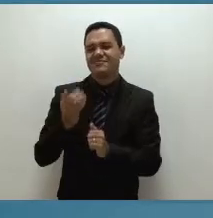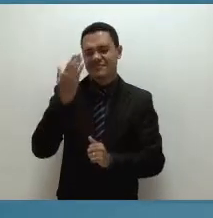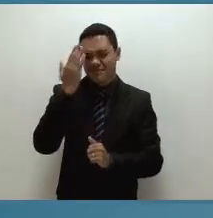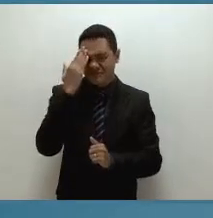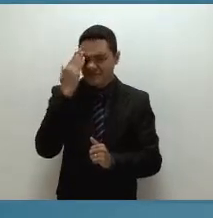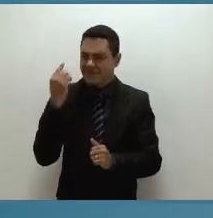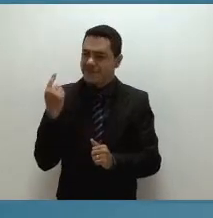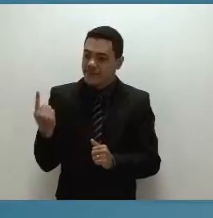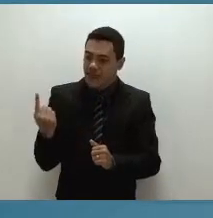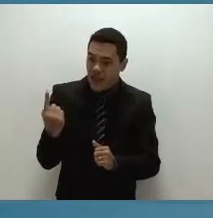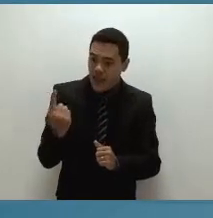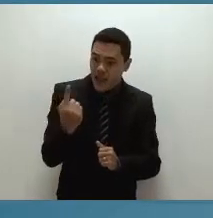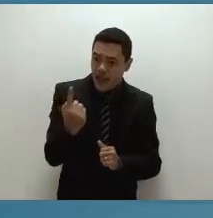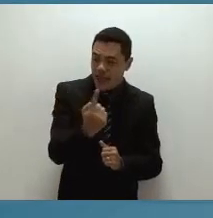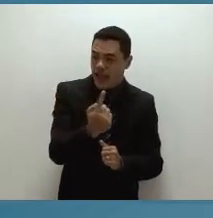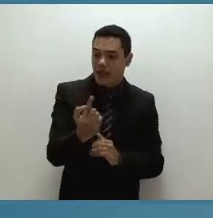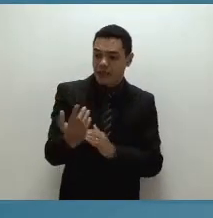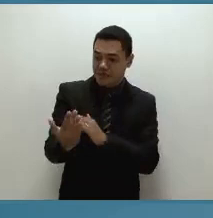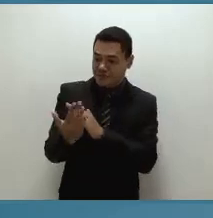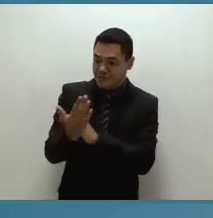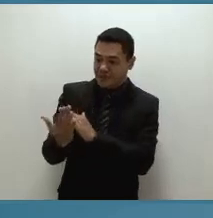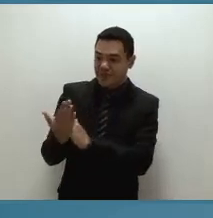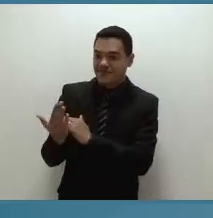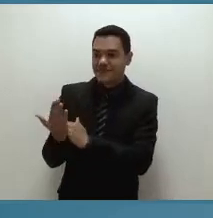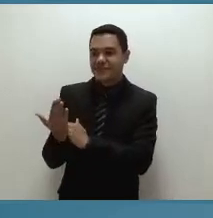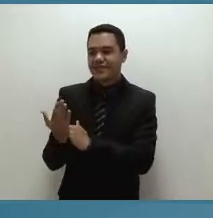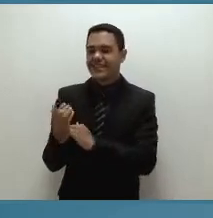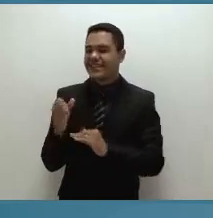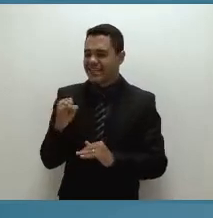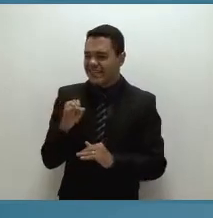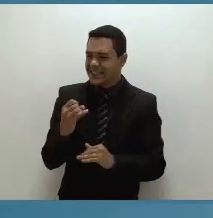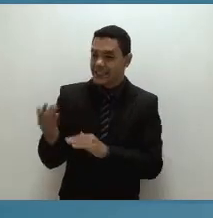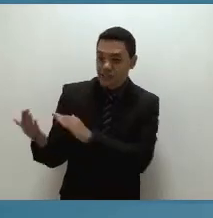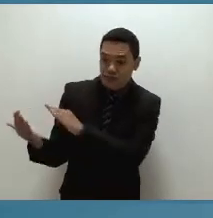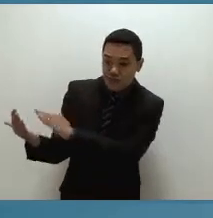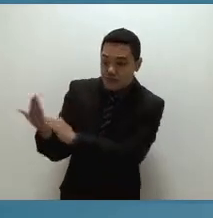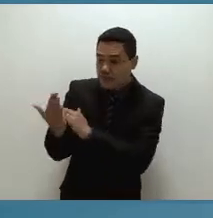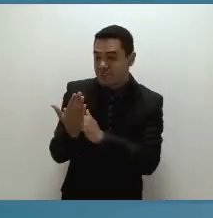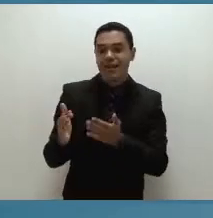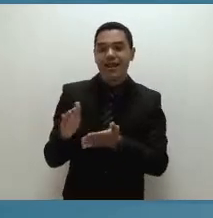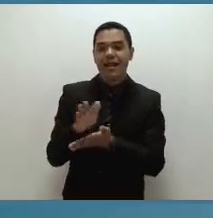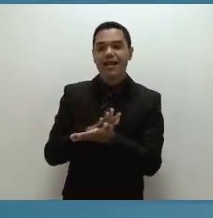um, nossa história de vida, conseguimos chegar a nós.